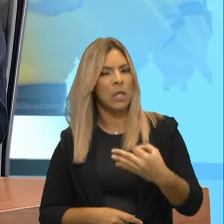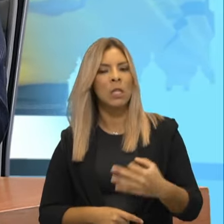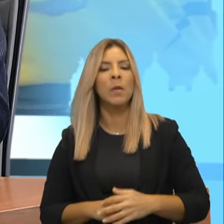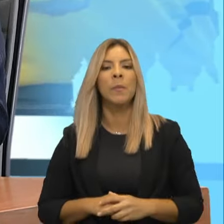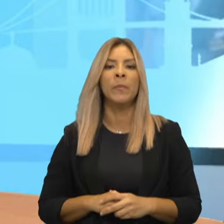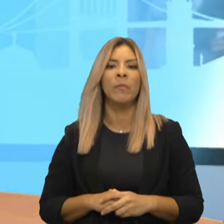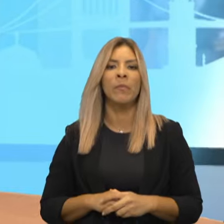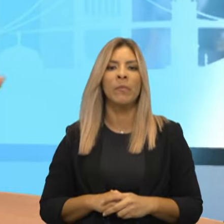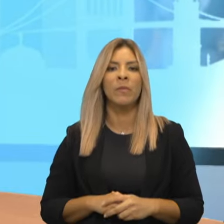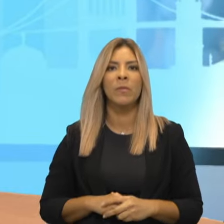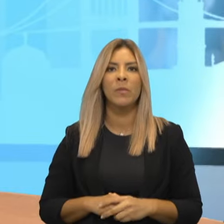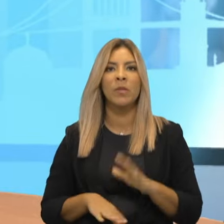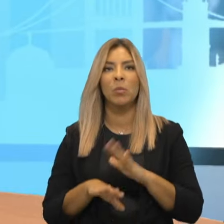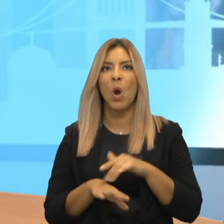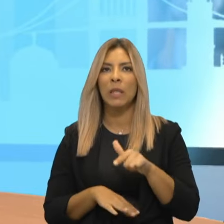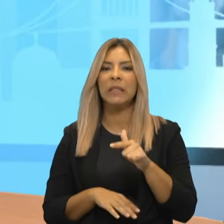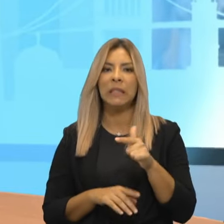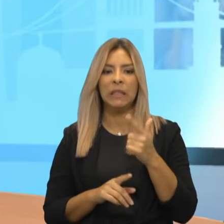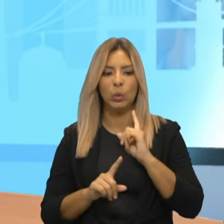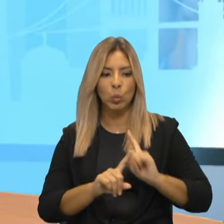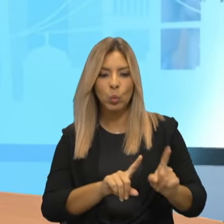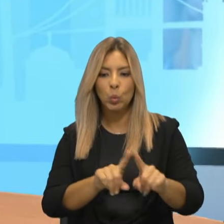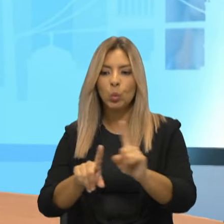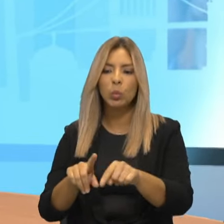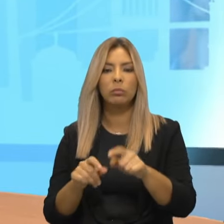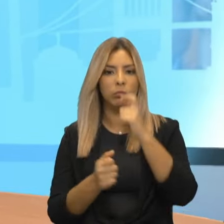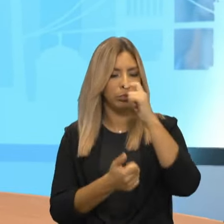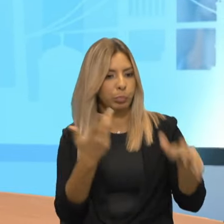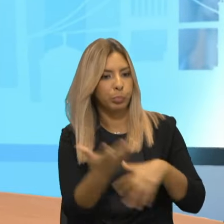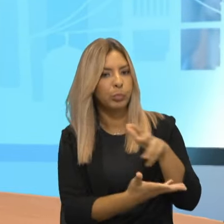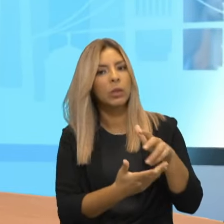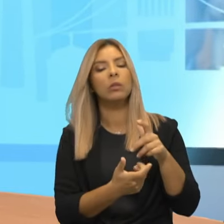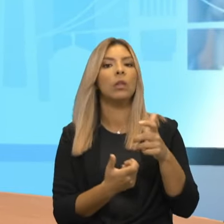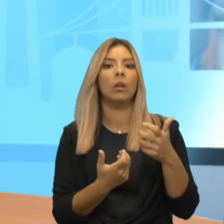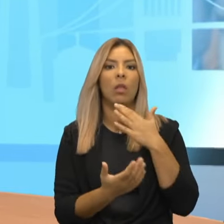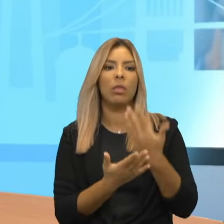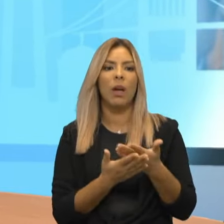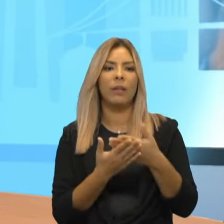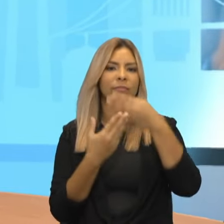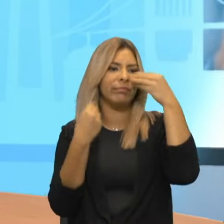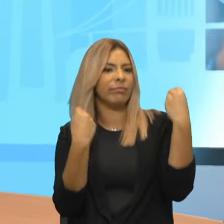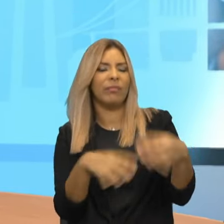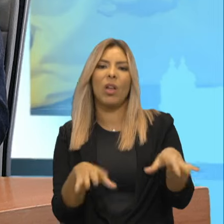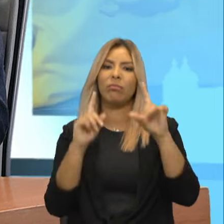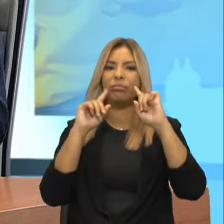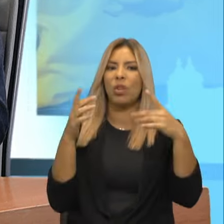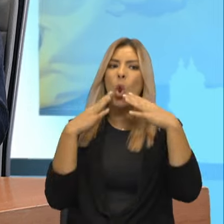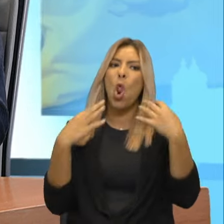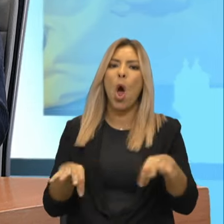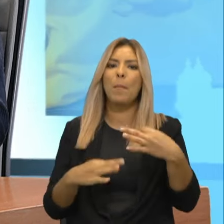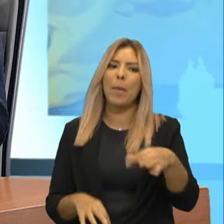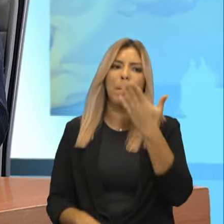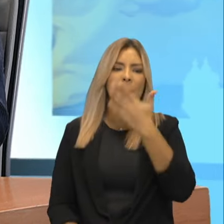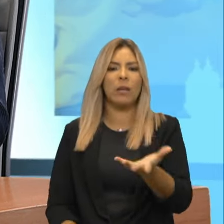também, perante todos estes cenários de violência, dá a sensação que tudo isto se vai banalizando um bocadinho na vida das pessoas, não é? Assiste-se